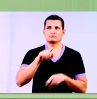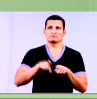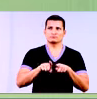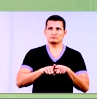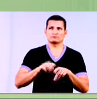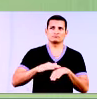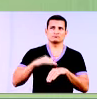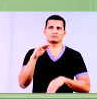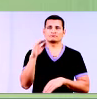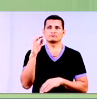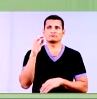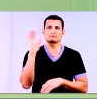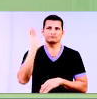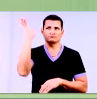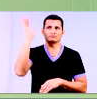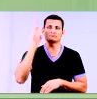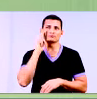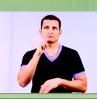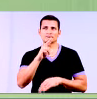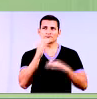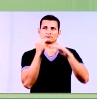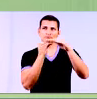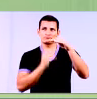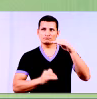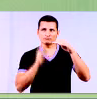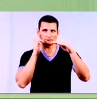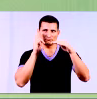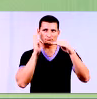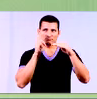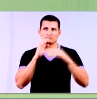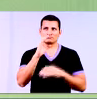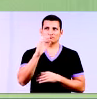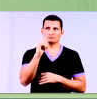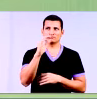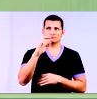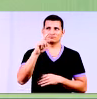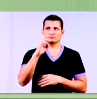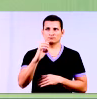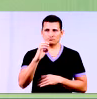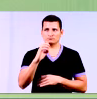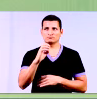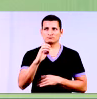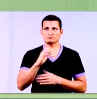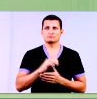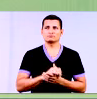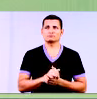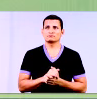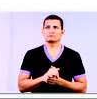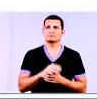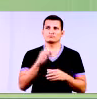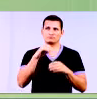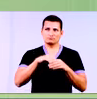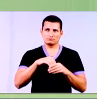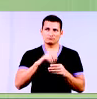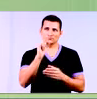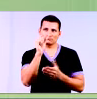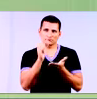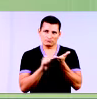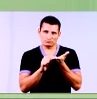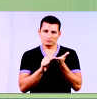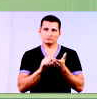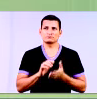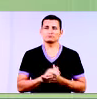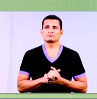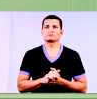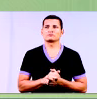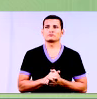na hierarquia, não é isso? A cache carrega os dados da memória RAM em blocos para dentro do chip do processador, não vai lá toda hora lá